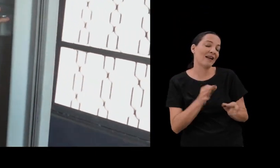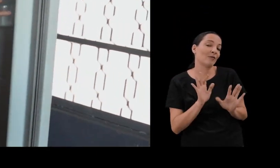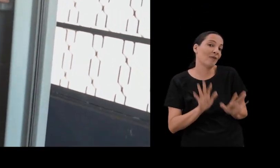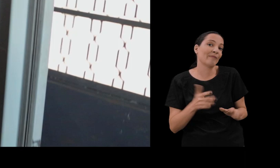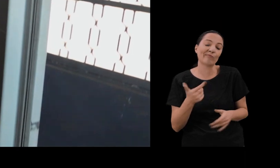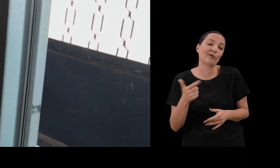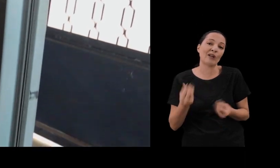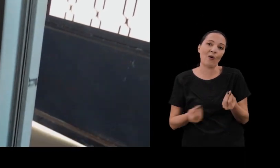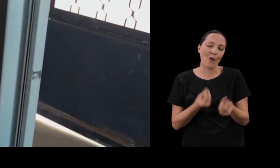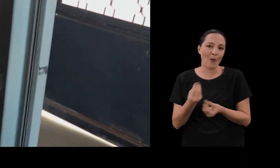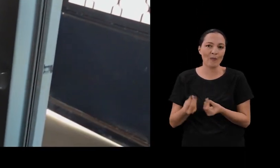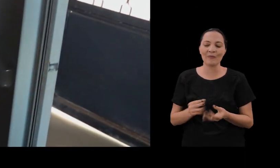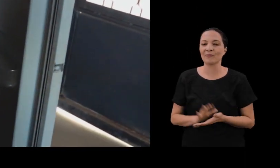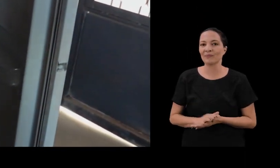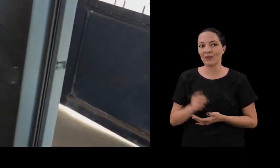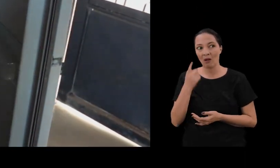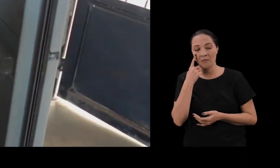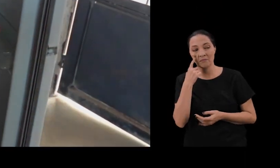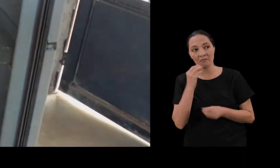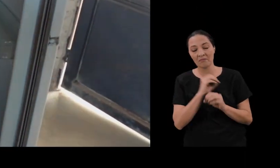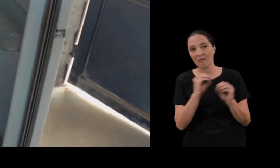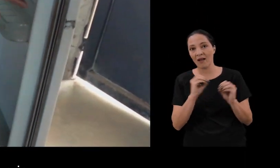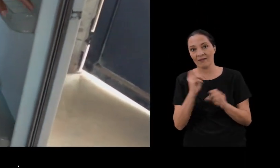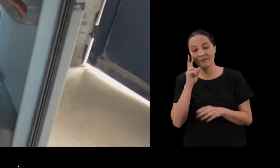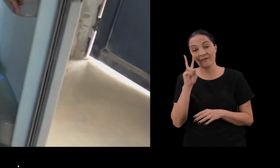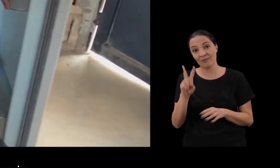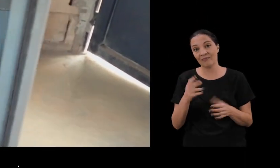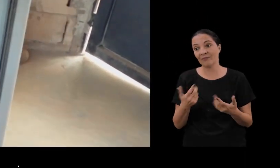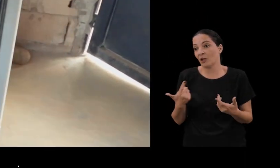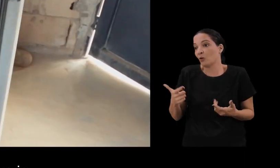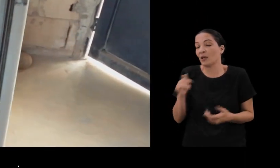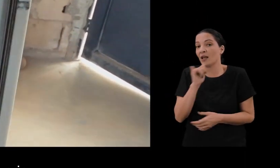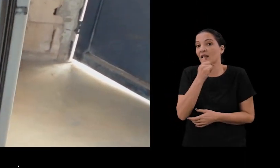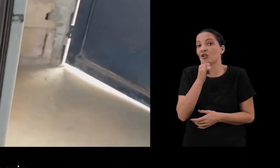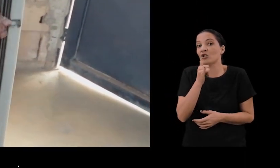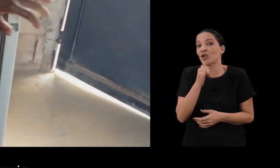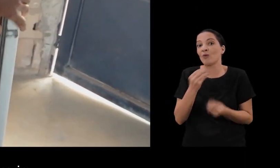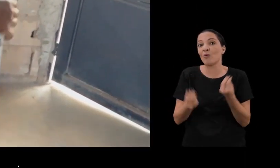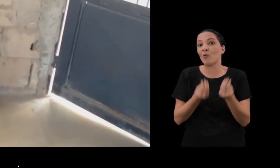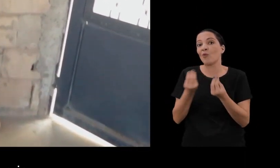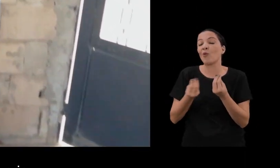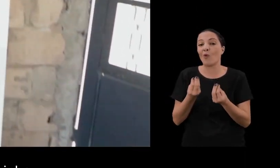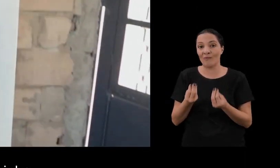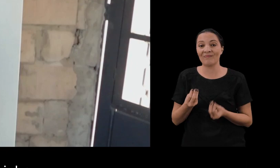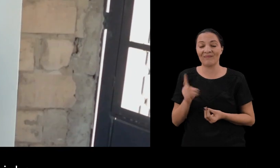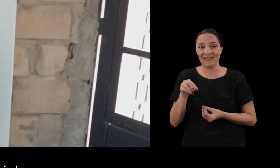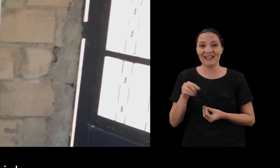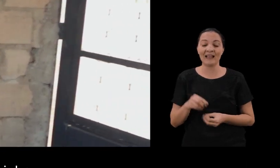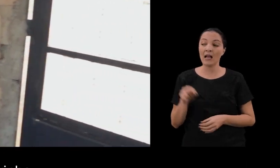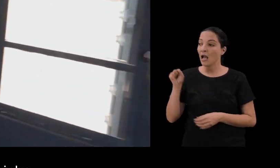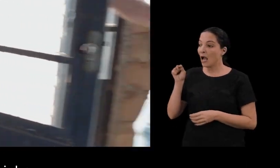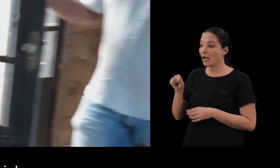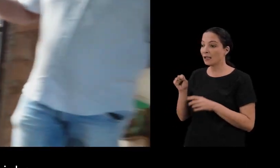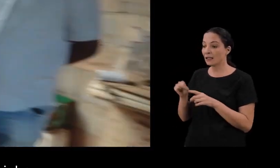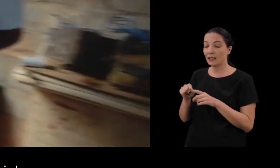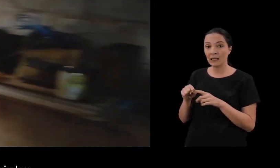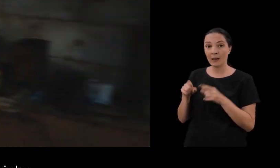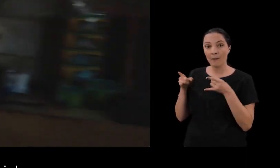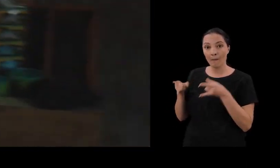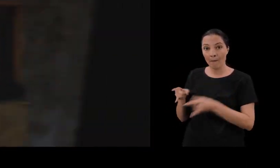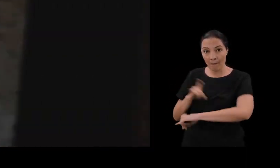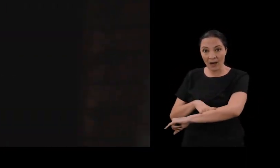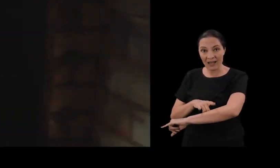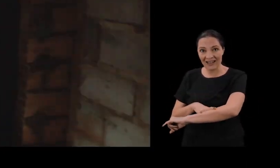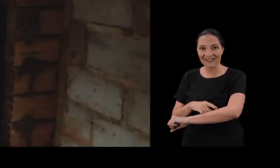dentro. Tem nada, viu? Porque não tem energia, como é que liga? Aqui que é o banheirinho, vem cá pra você ver o